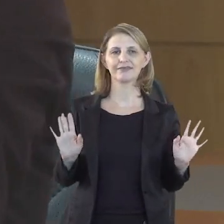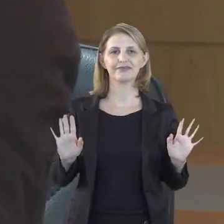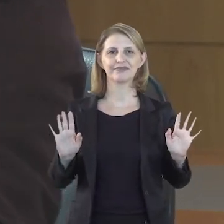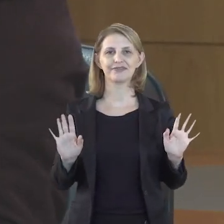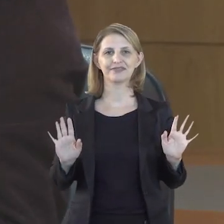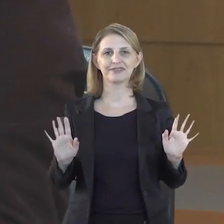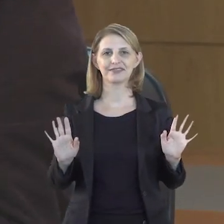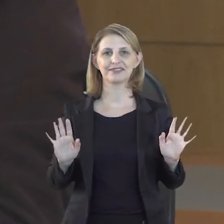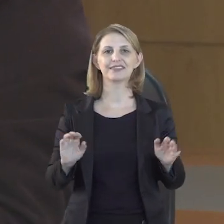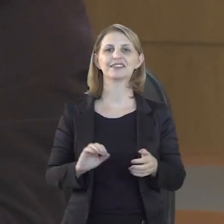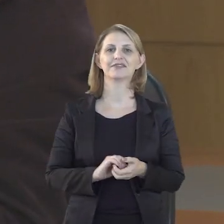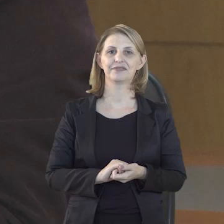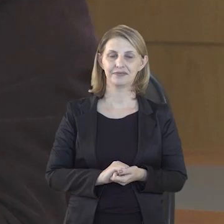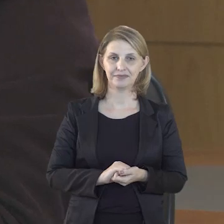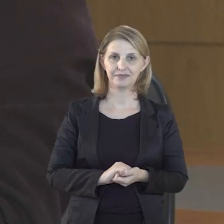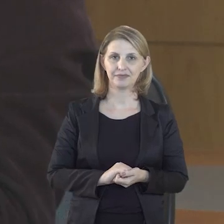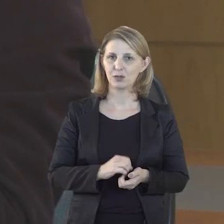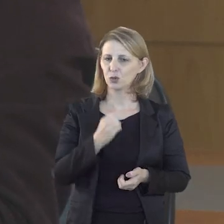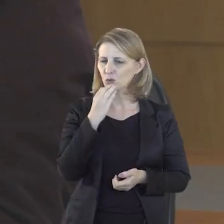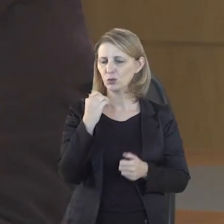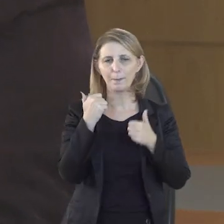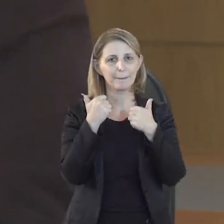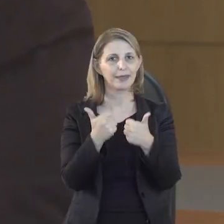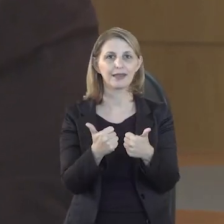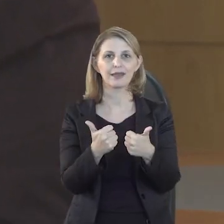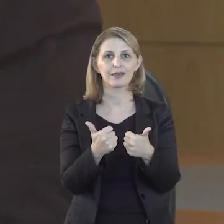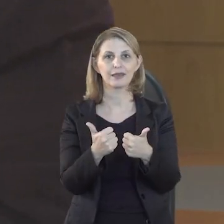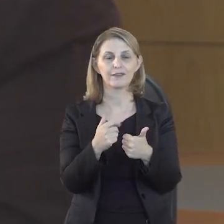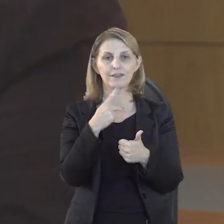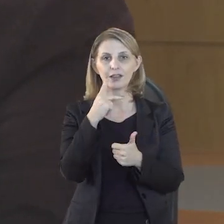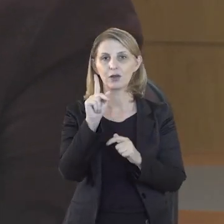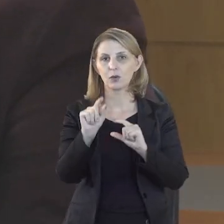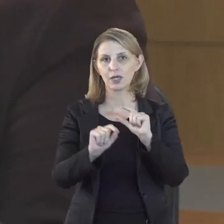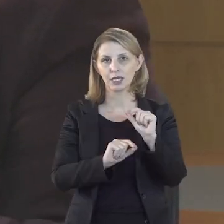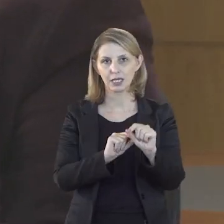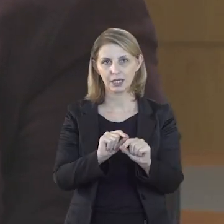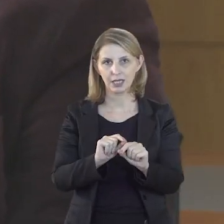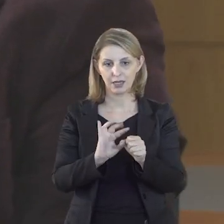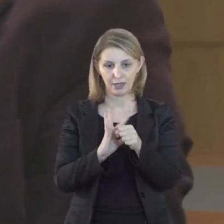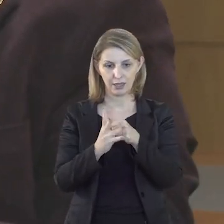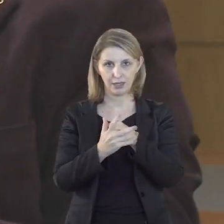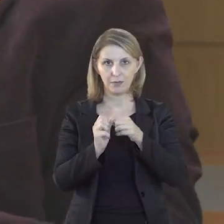minha exposição, e tudo bem. Tudo bem.